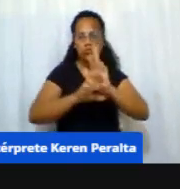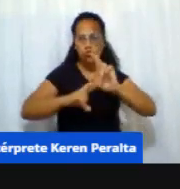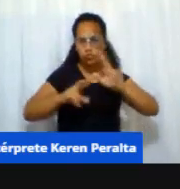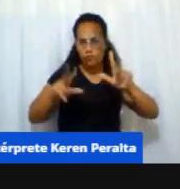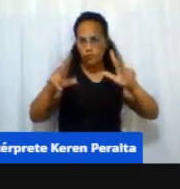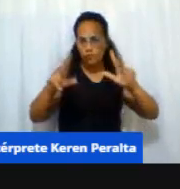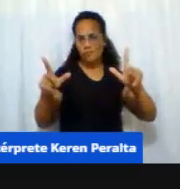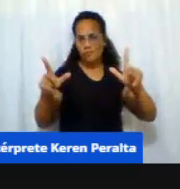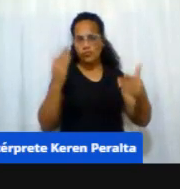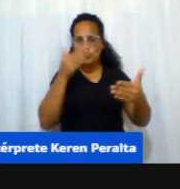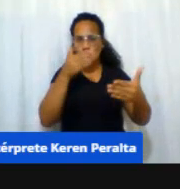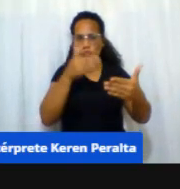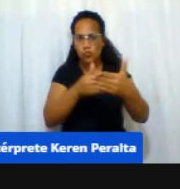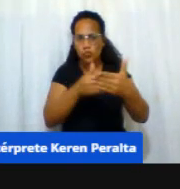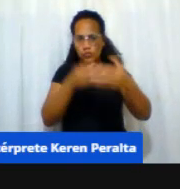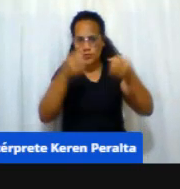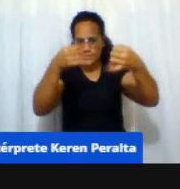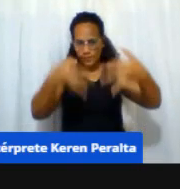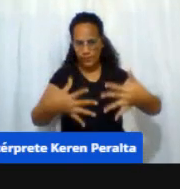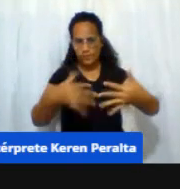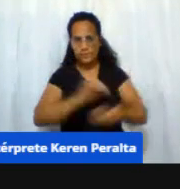lâmina.